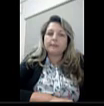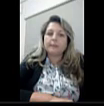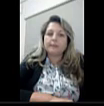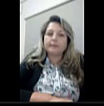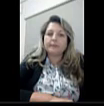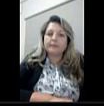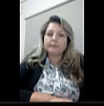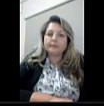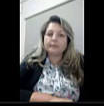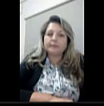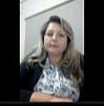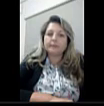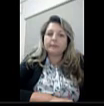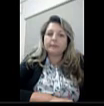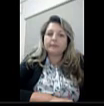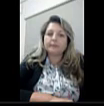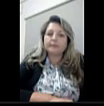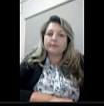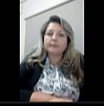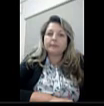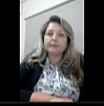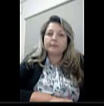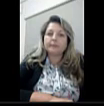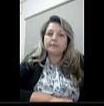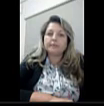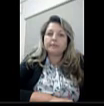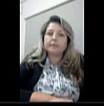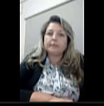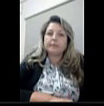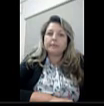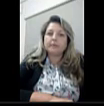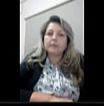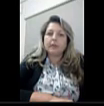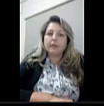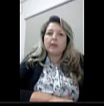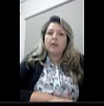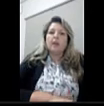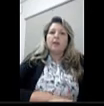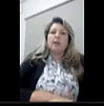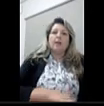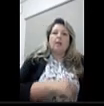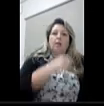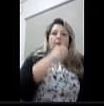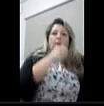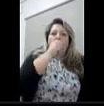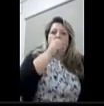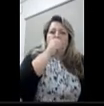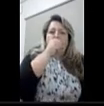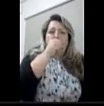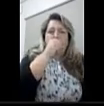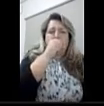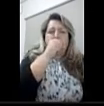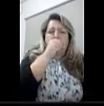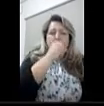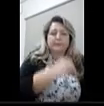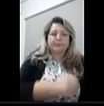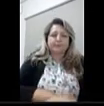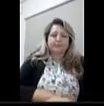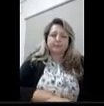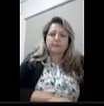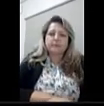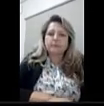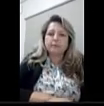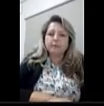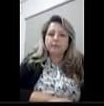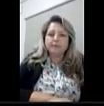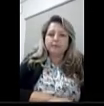ser orelha e o que a orelha faz orelha só escuta e a orelha não fala e aí